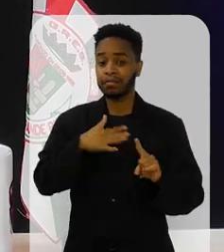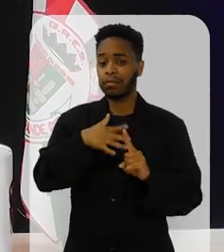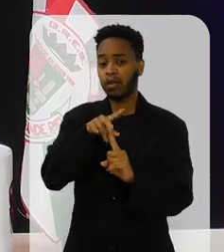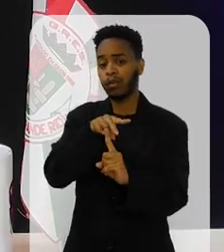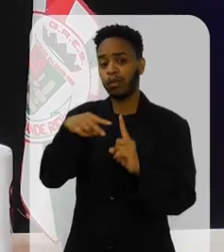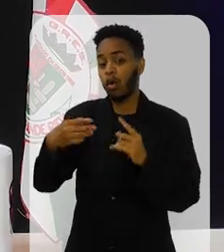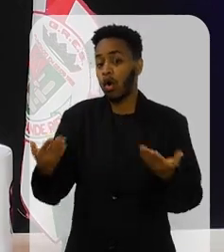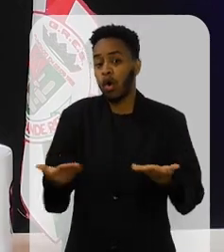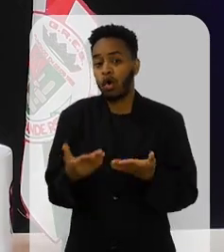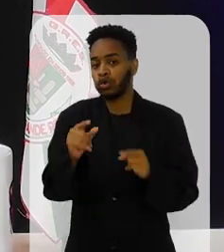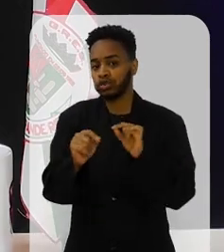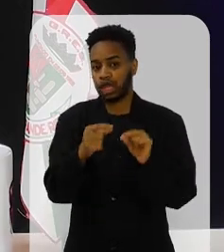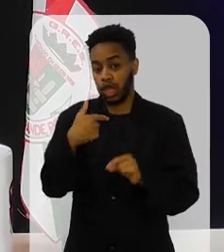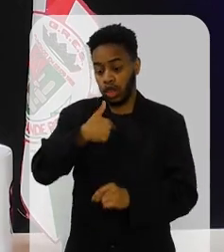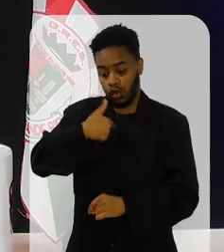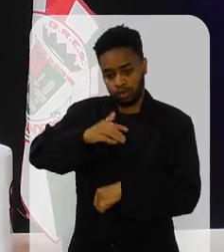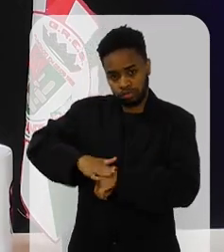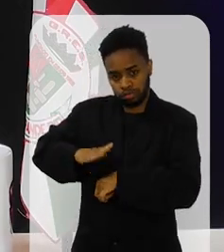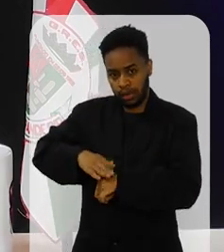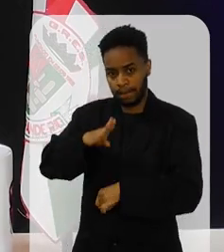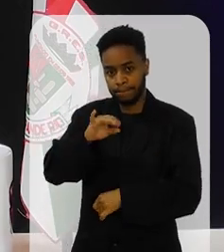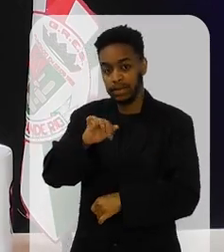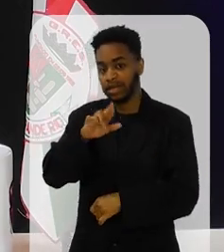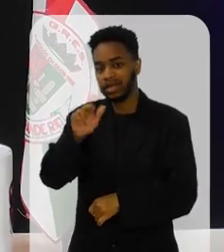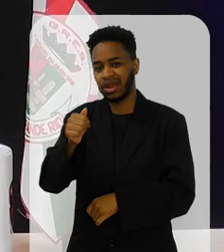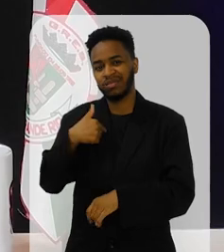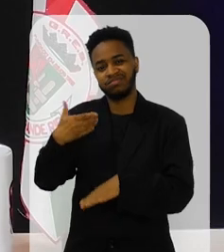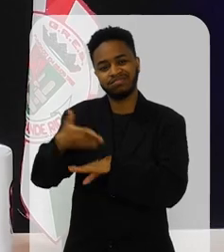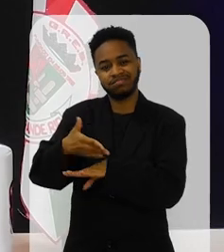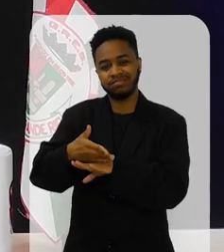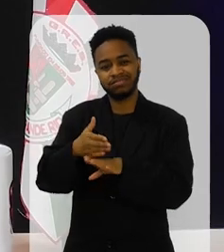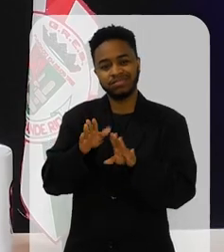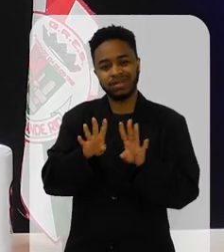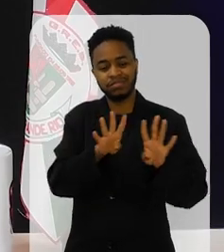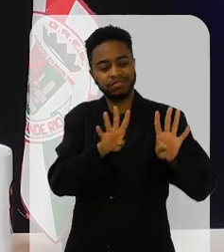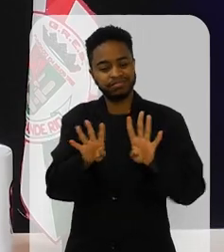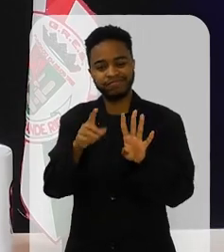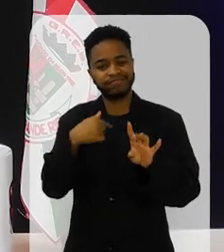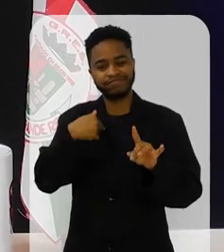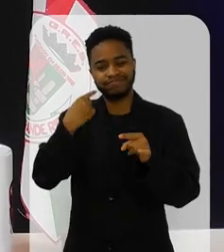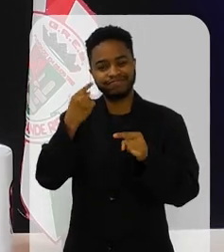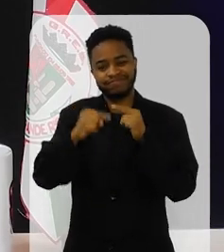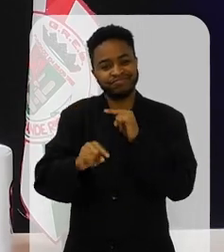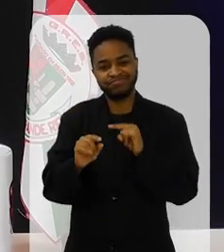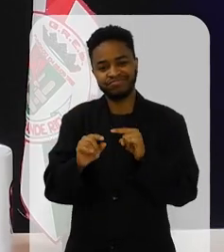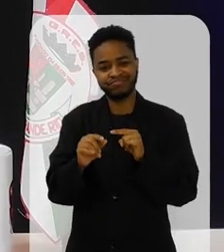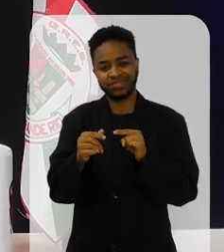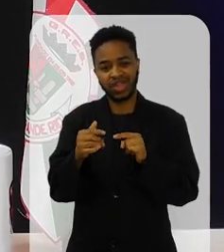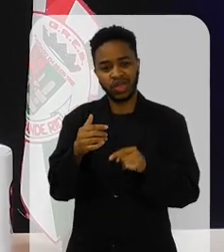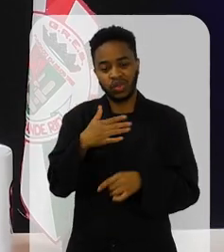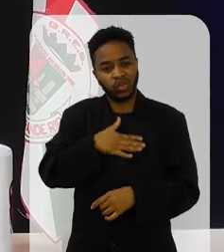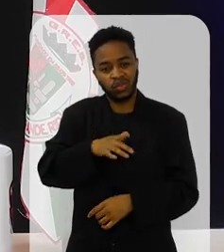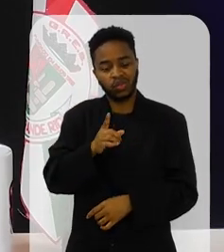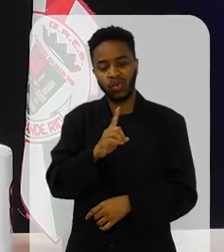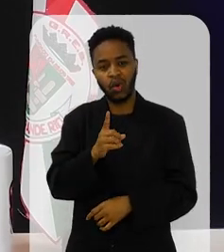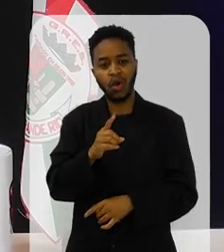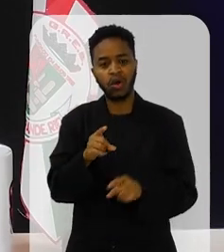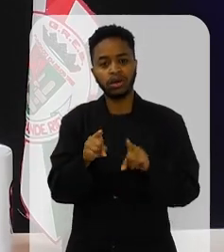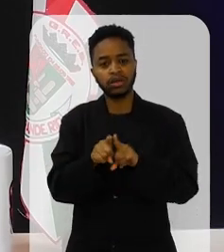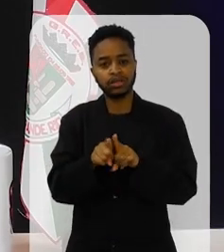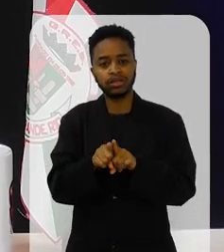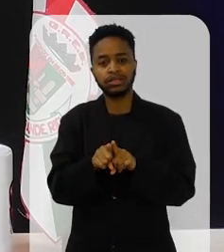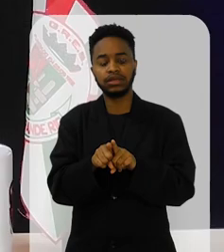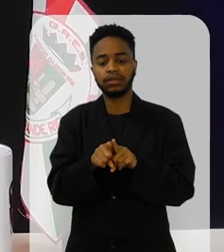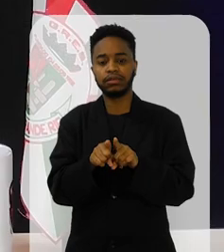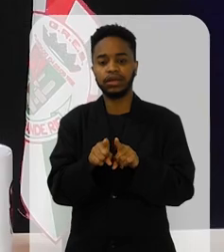a minha concepção hoje para o Bira, entendeu? Fazer comissão de frente, eu já não me vejo fazendo comissão de frente, nem